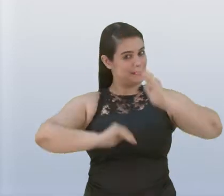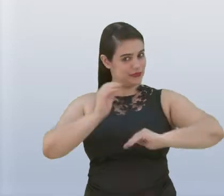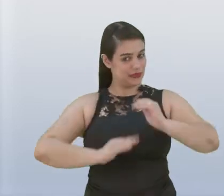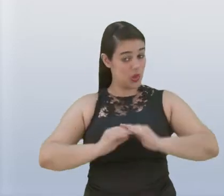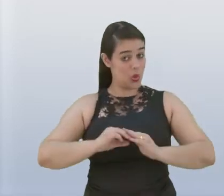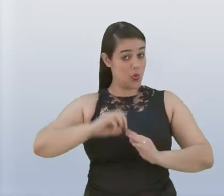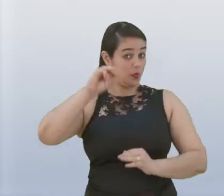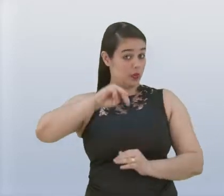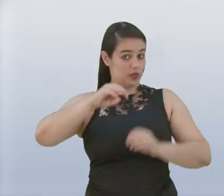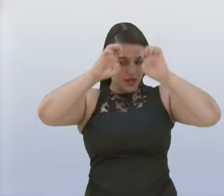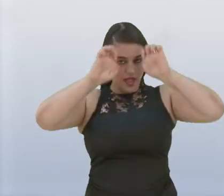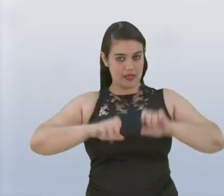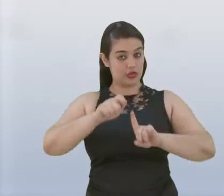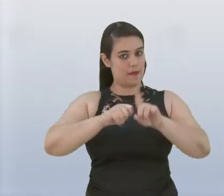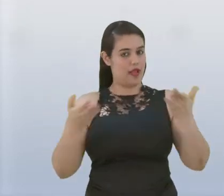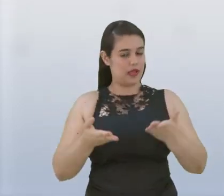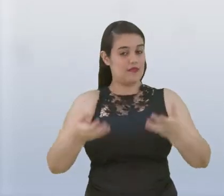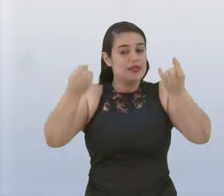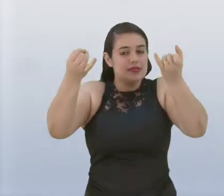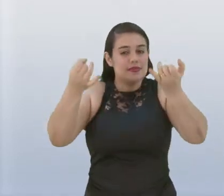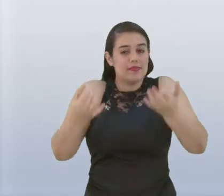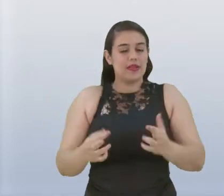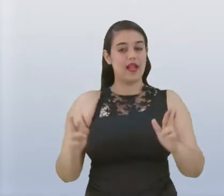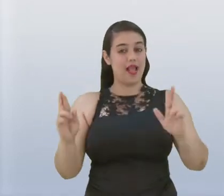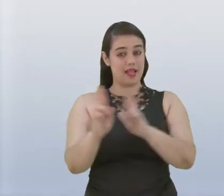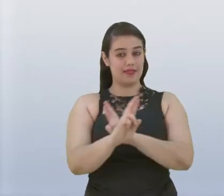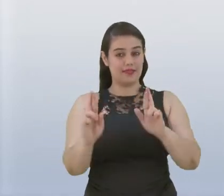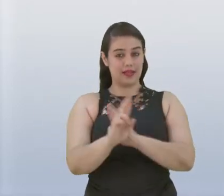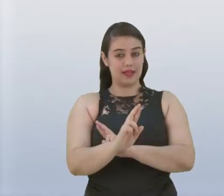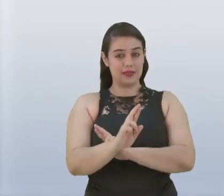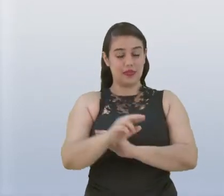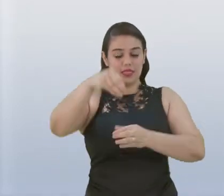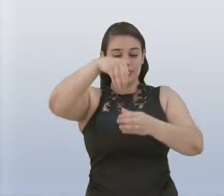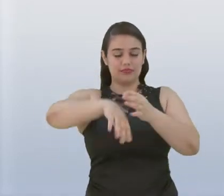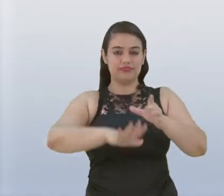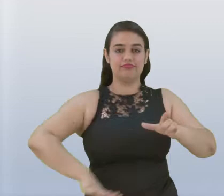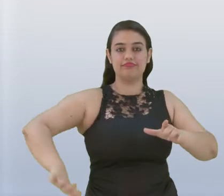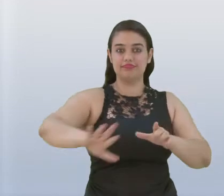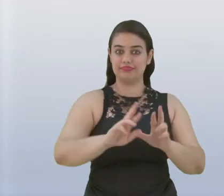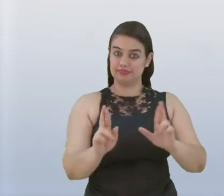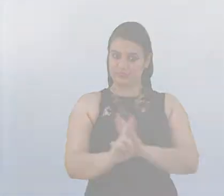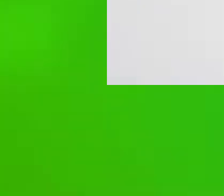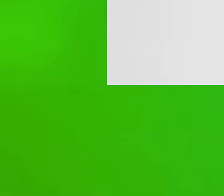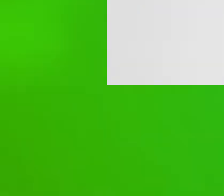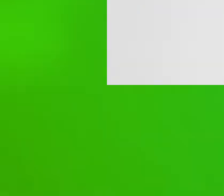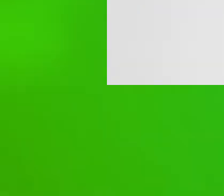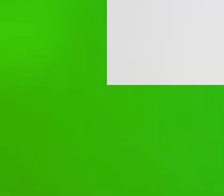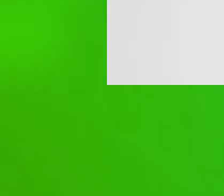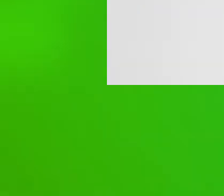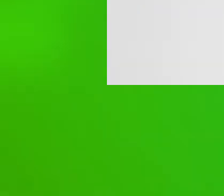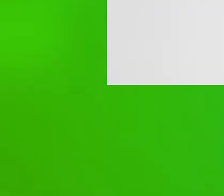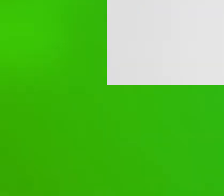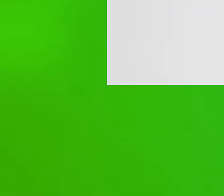Olá, servidor! No Minuto da Ética deste mês, vamos falar sobre as relações interpessoais no ambiente de trabalho.